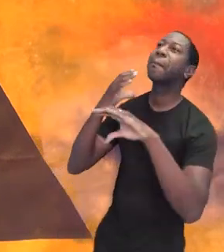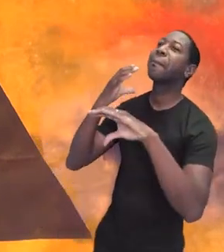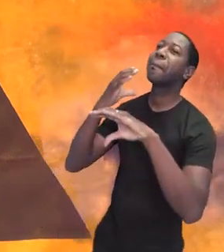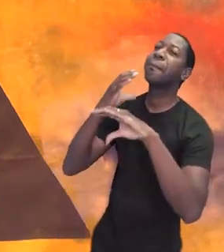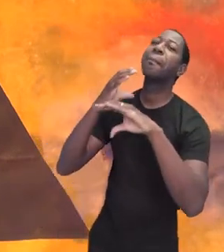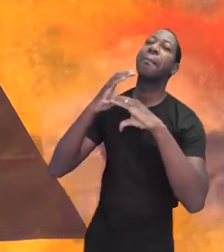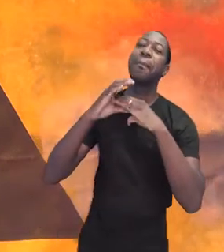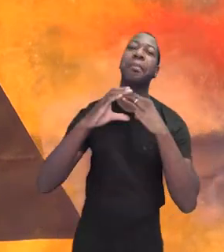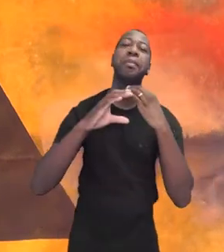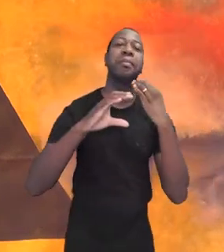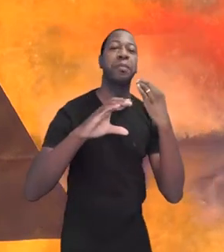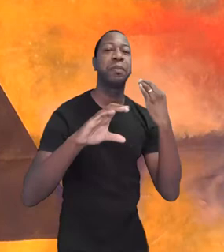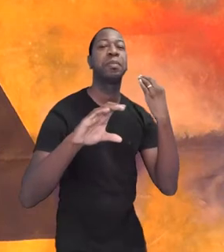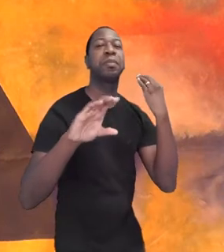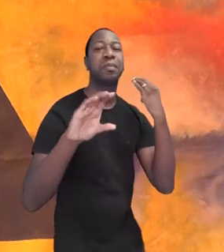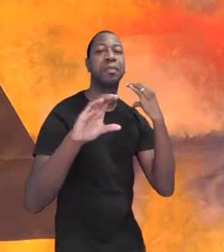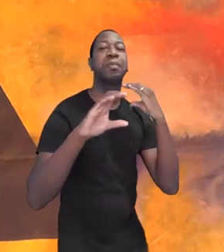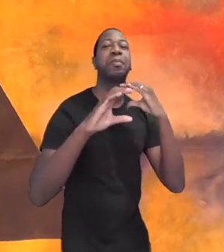venço.